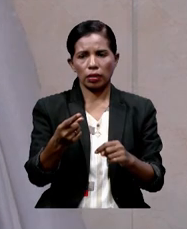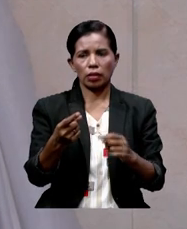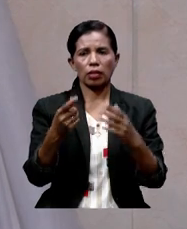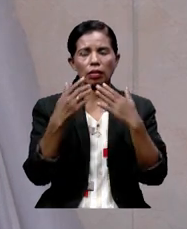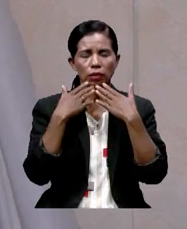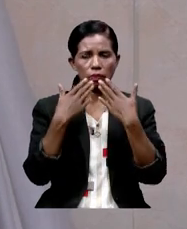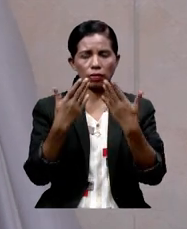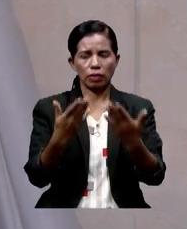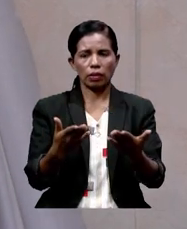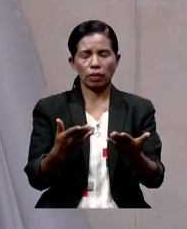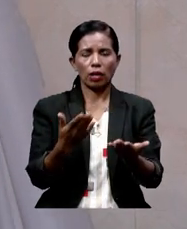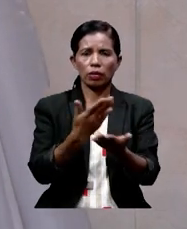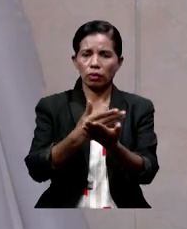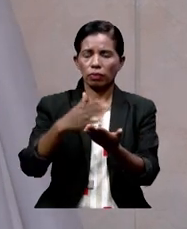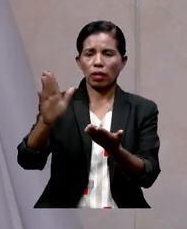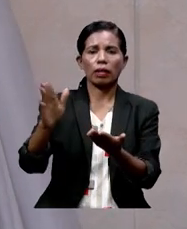partinya, fane,